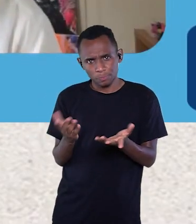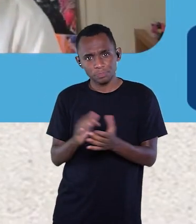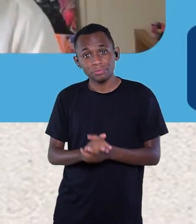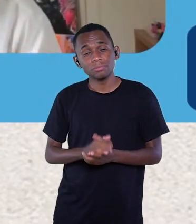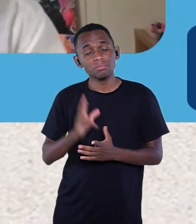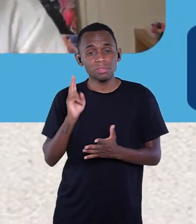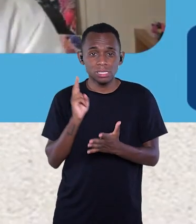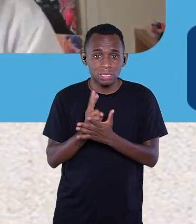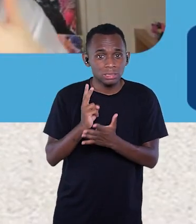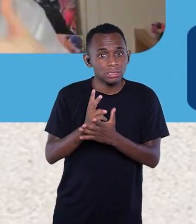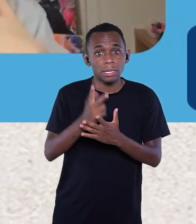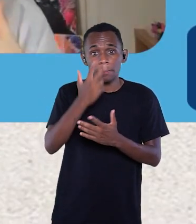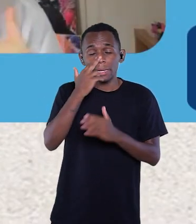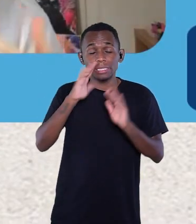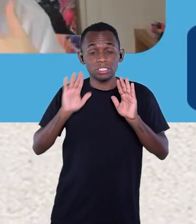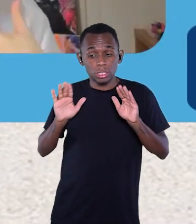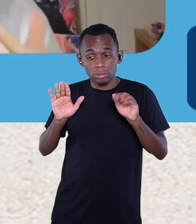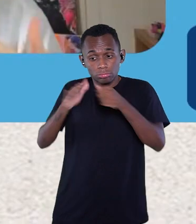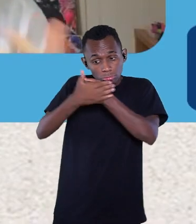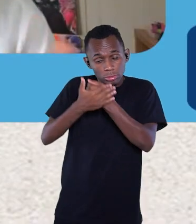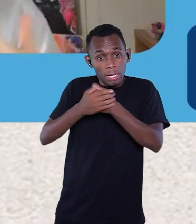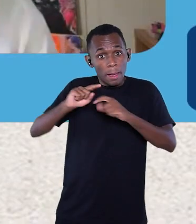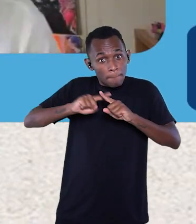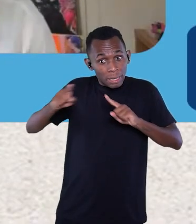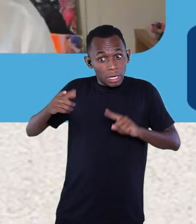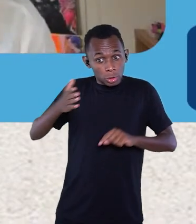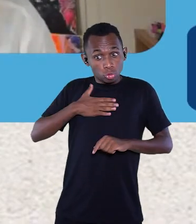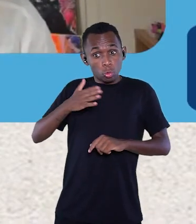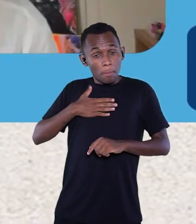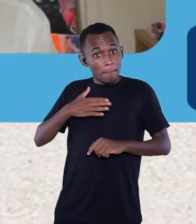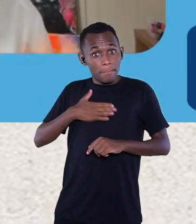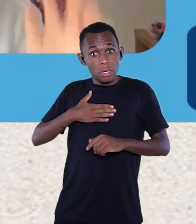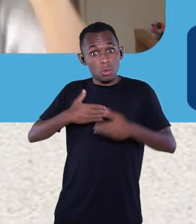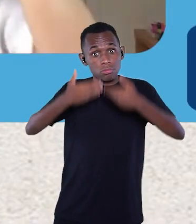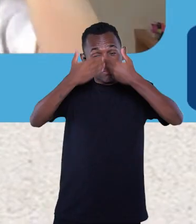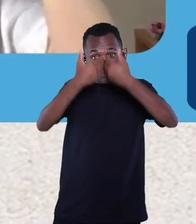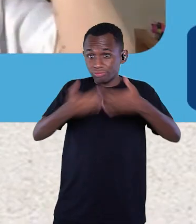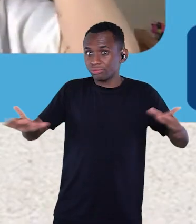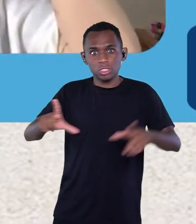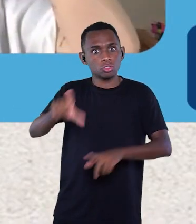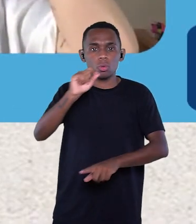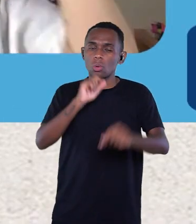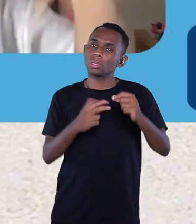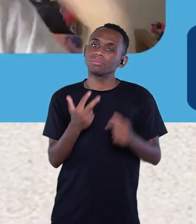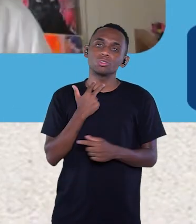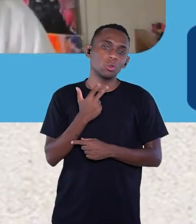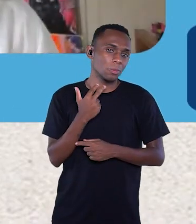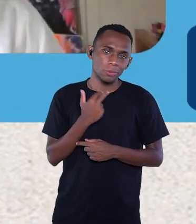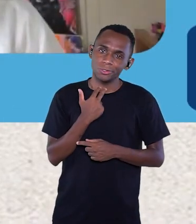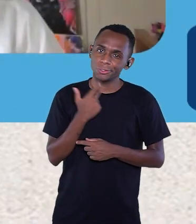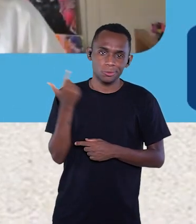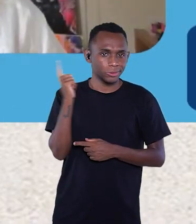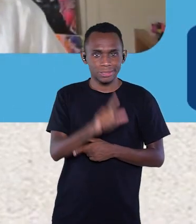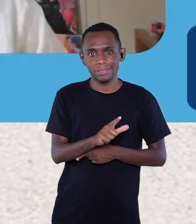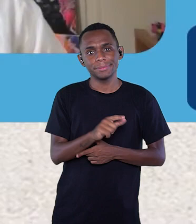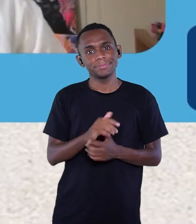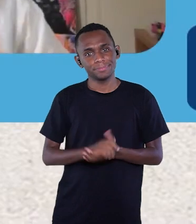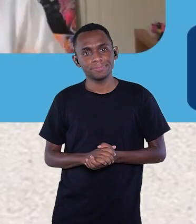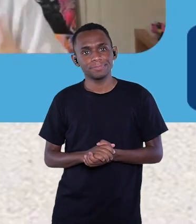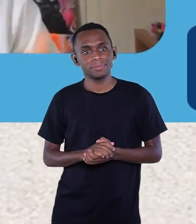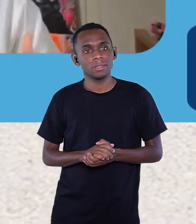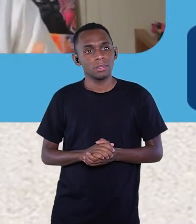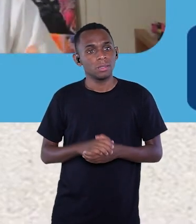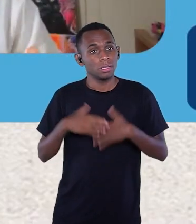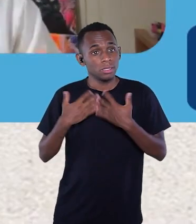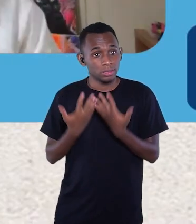coisa mais velada, e no meu caso, não. Assim, eu acho que eu não tive muita escolha, não. Eu acho que Entendi. difícil.